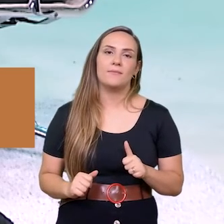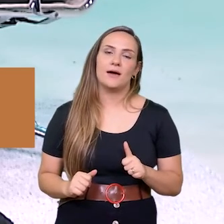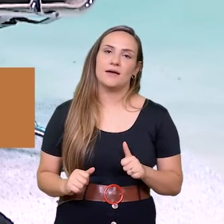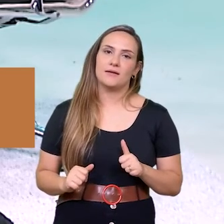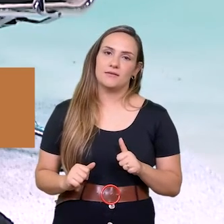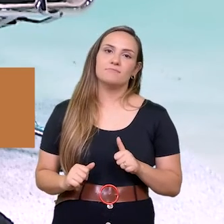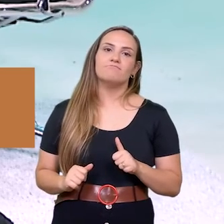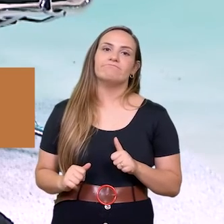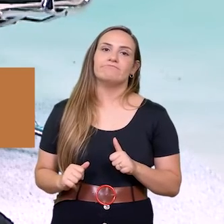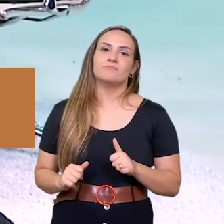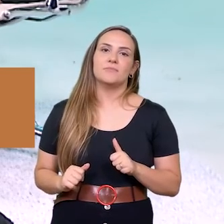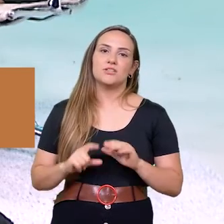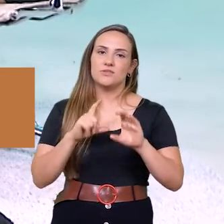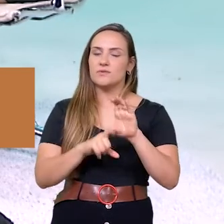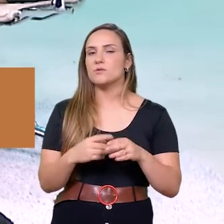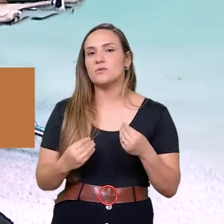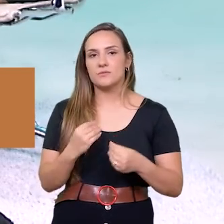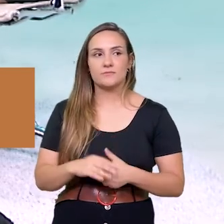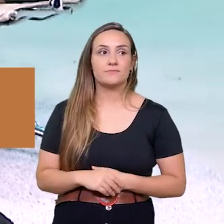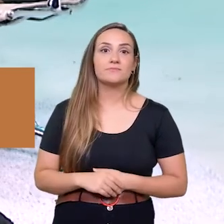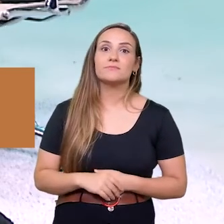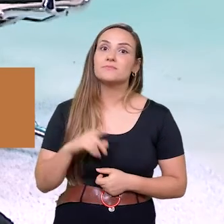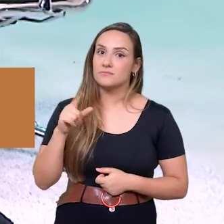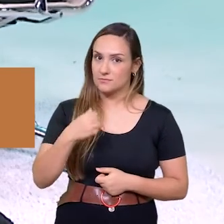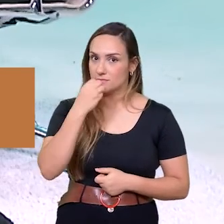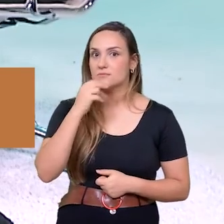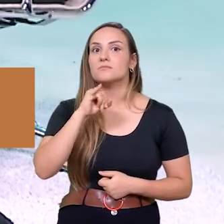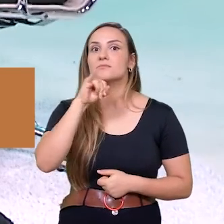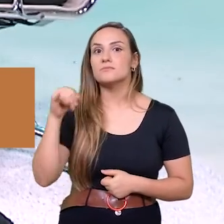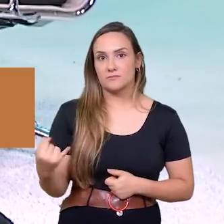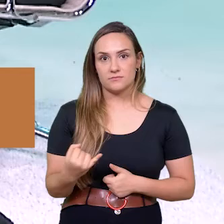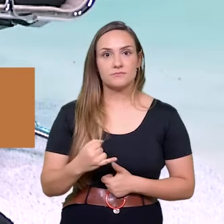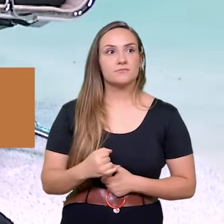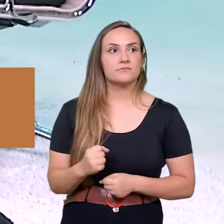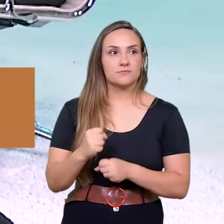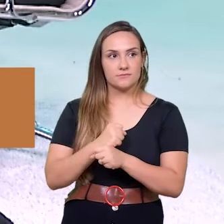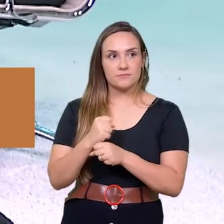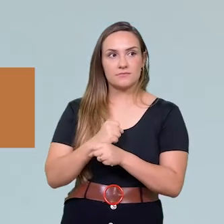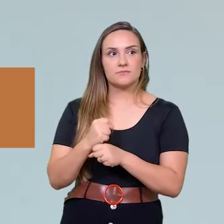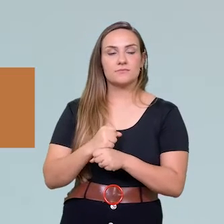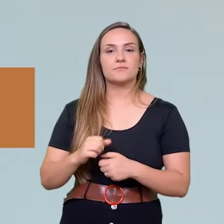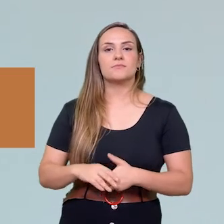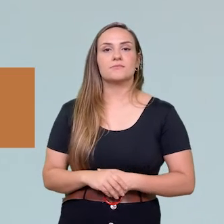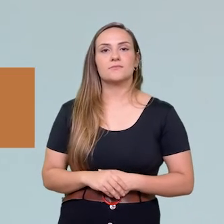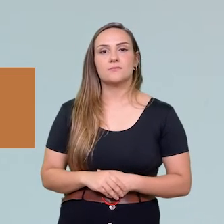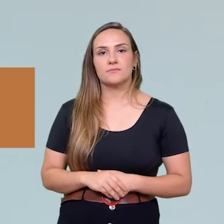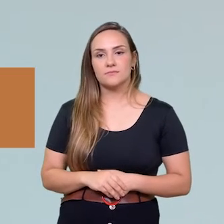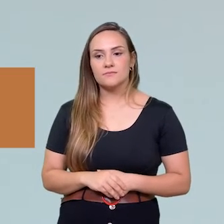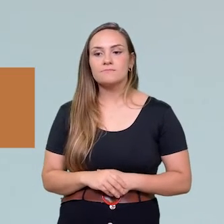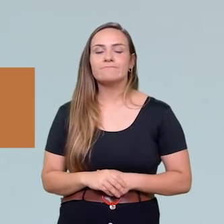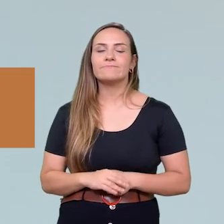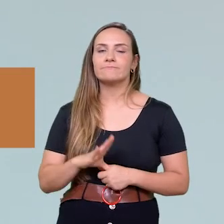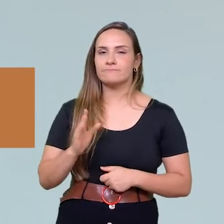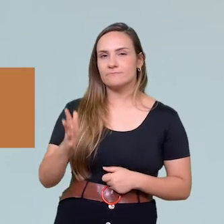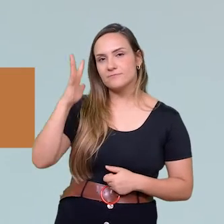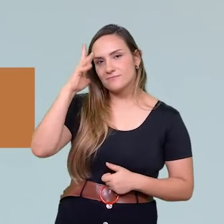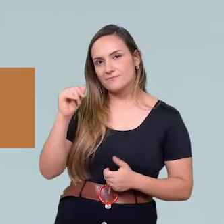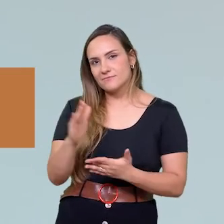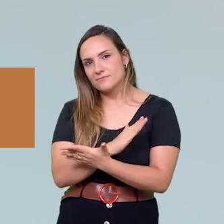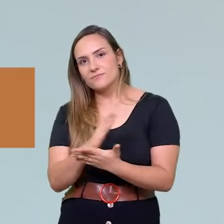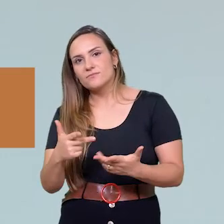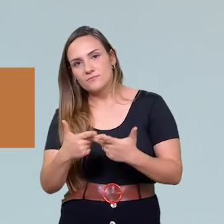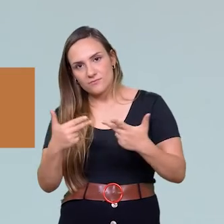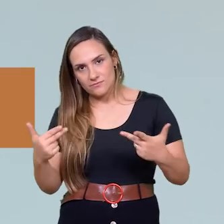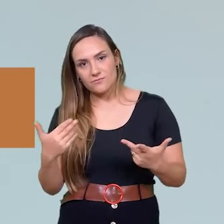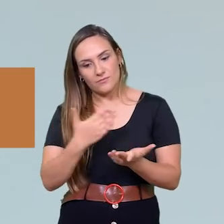com o pé direito? É sempre uma boa oportunidade, é um bom momento do ano para colocar